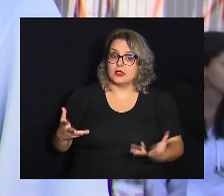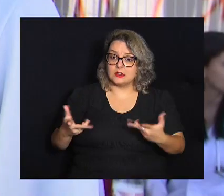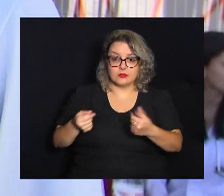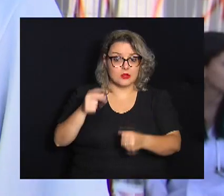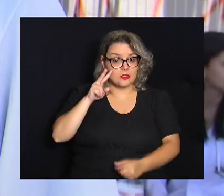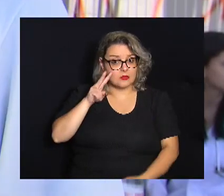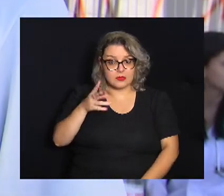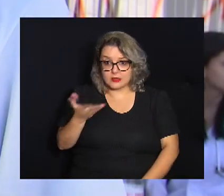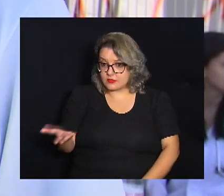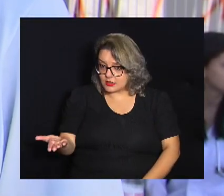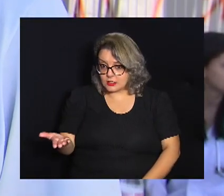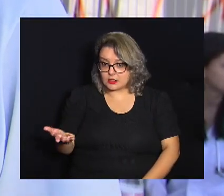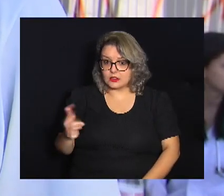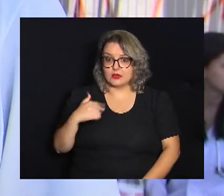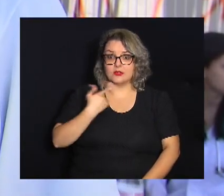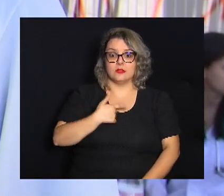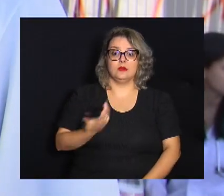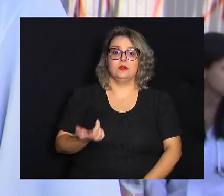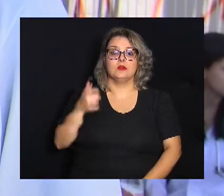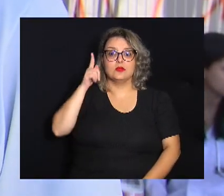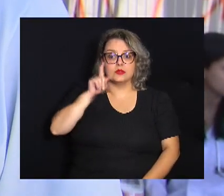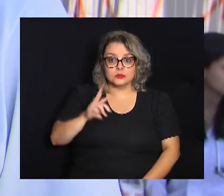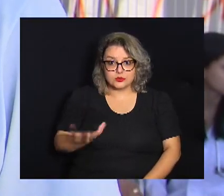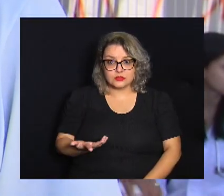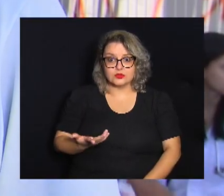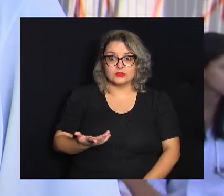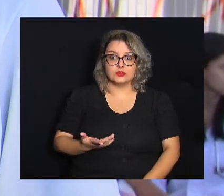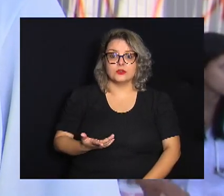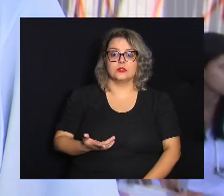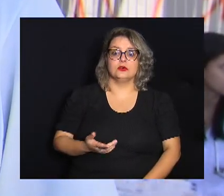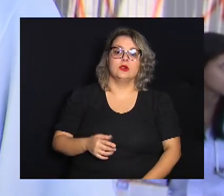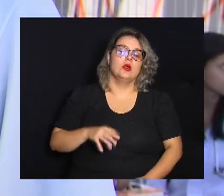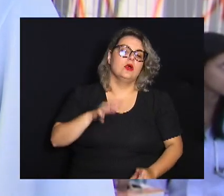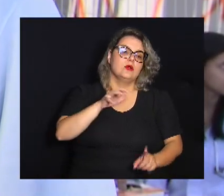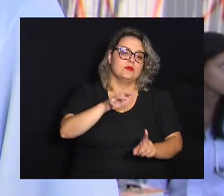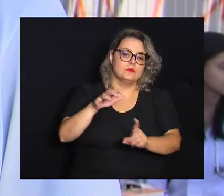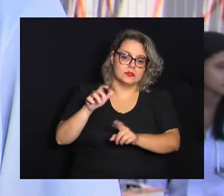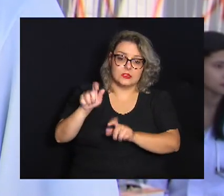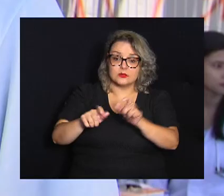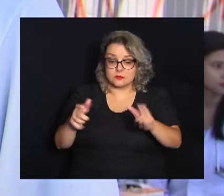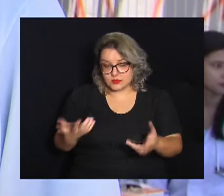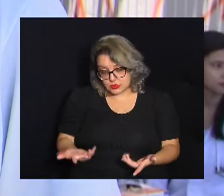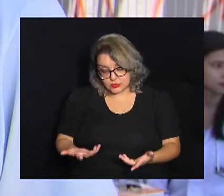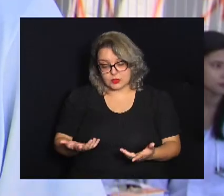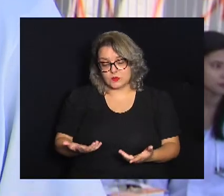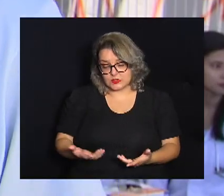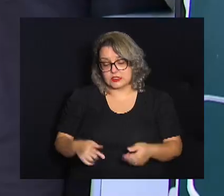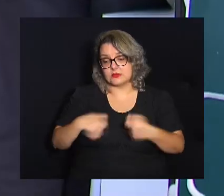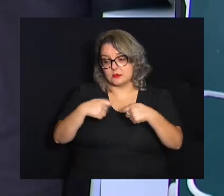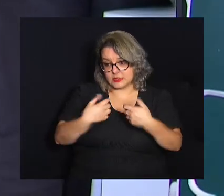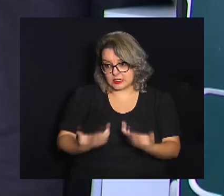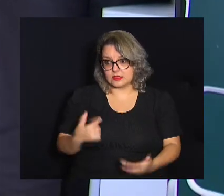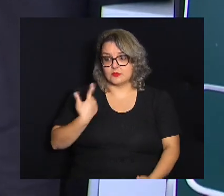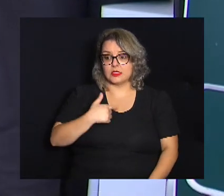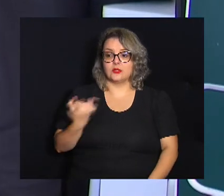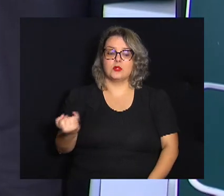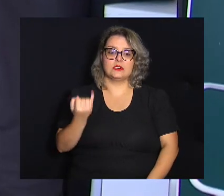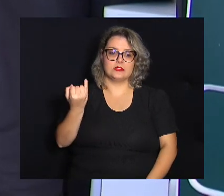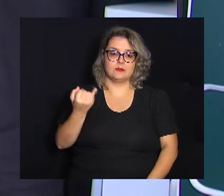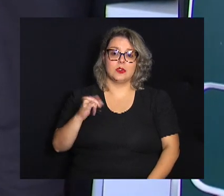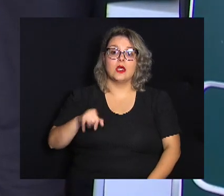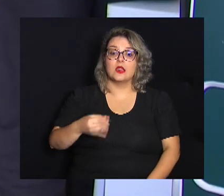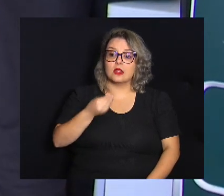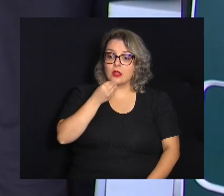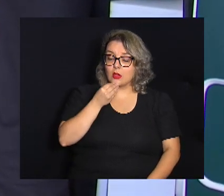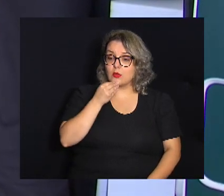estão vendo, nós estamos conseguindo atingir as pessoas necessitadas. Isso para nós é muito importante. Na oportunidade,